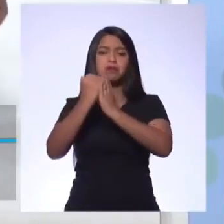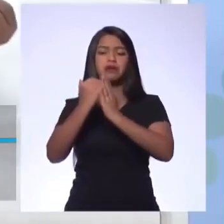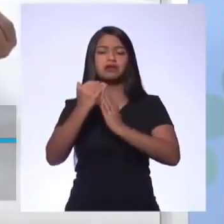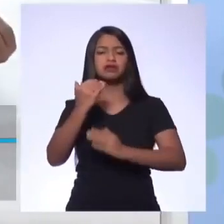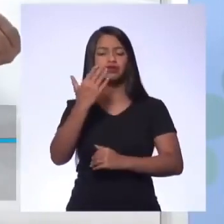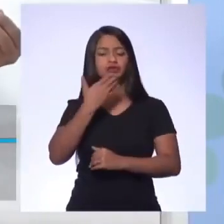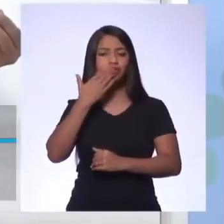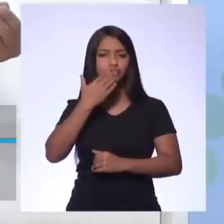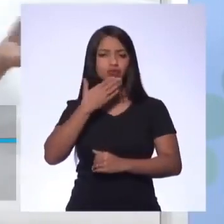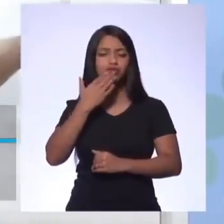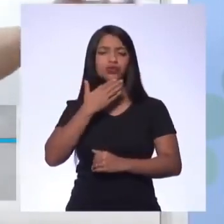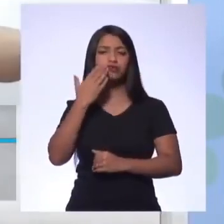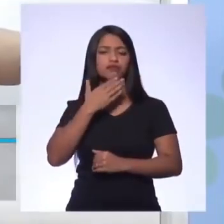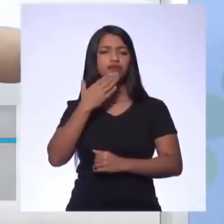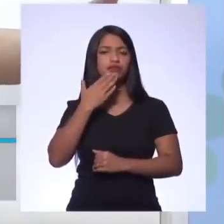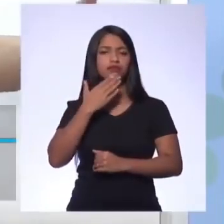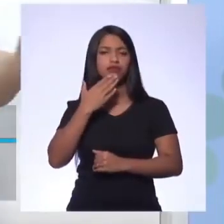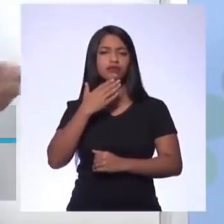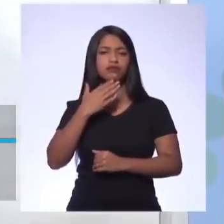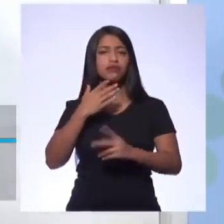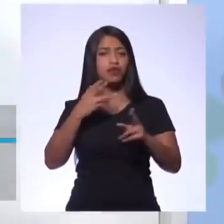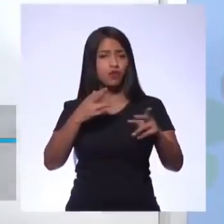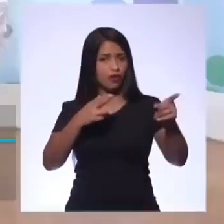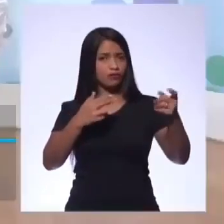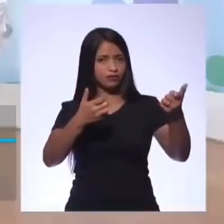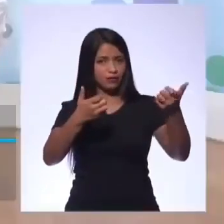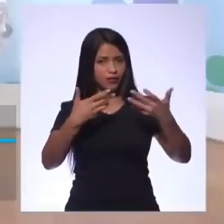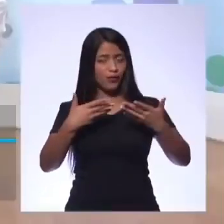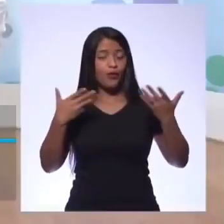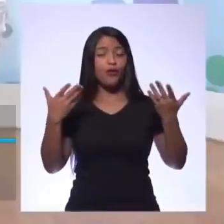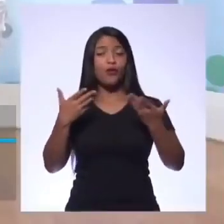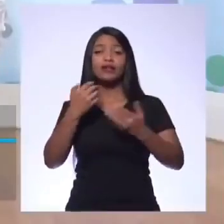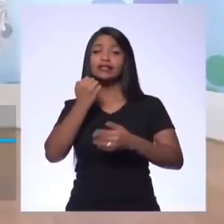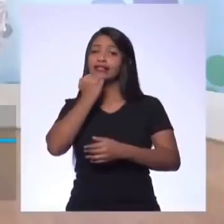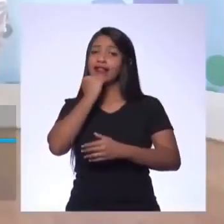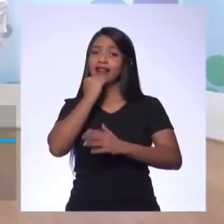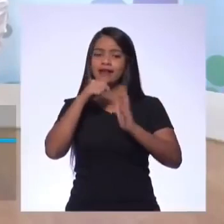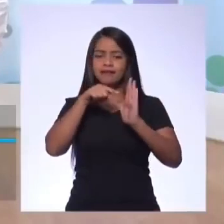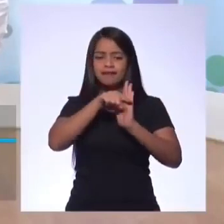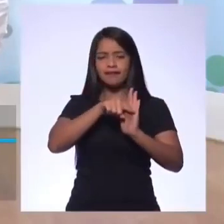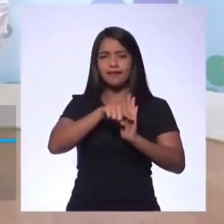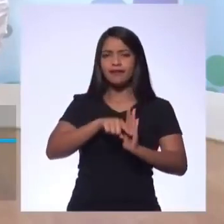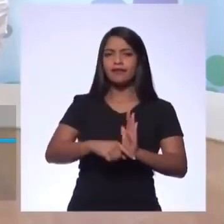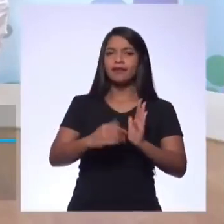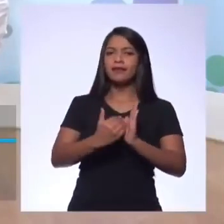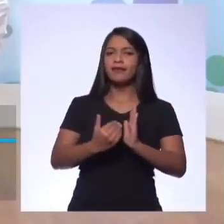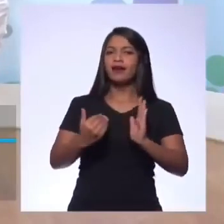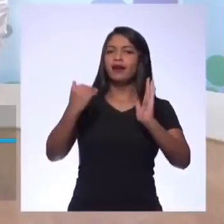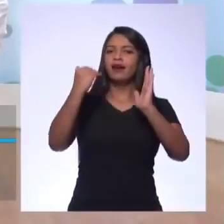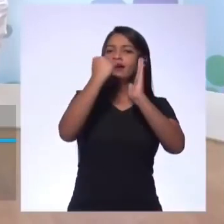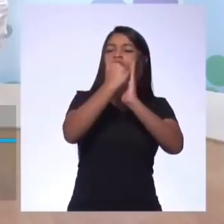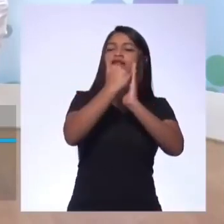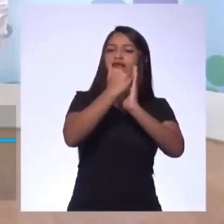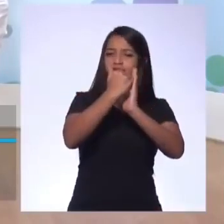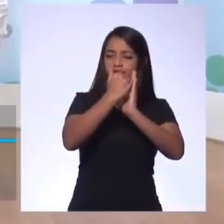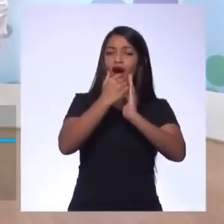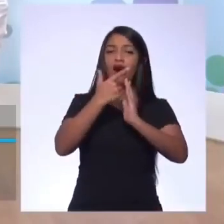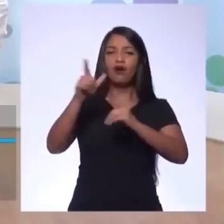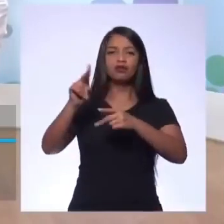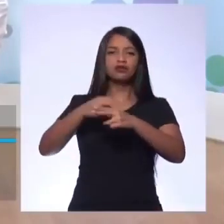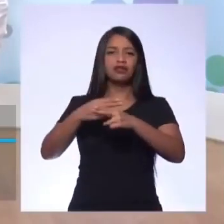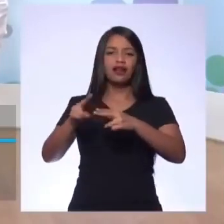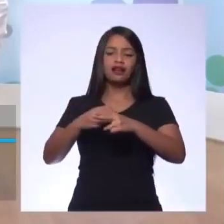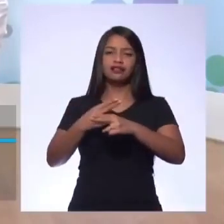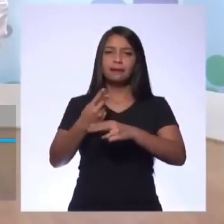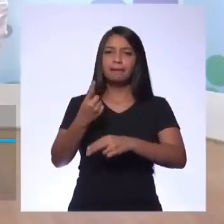são justamente isso que você está falando, né? A pesquisa avançou, então tem um chocolate que não é tão barato e tal, mas ele